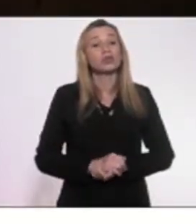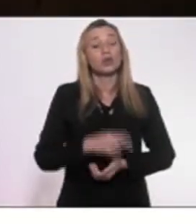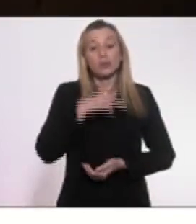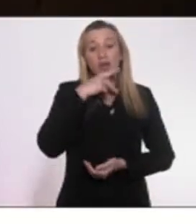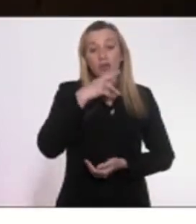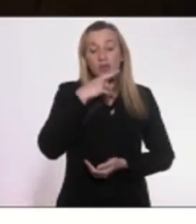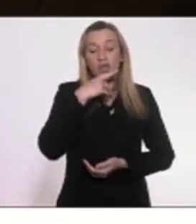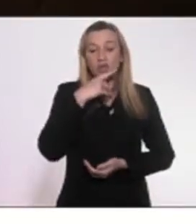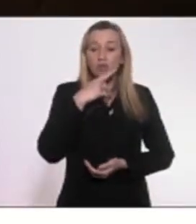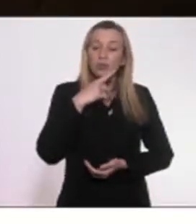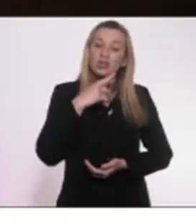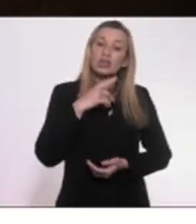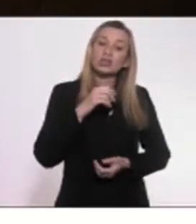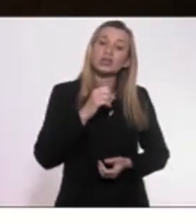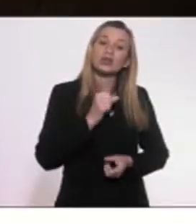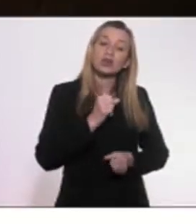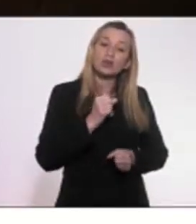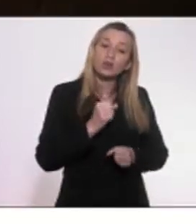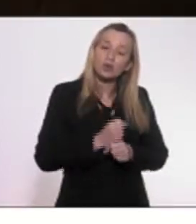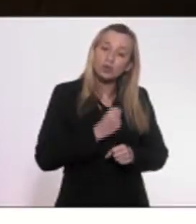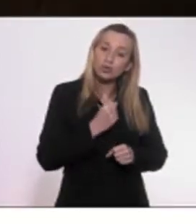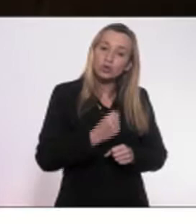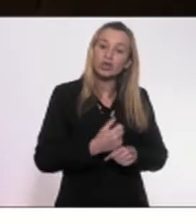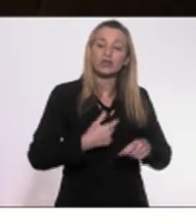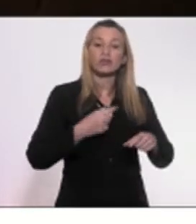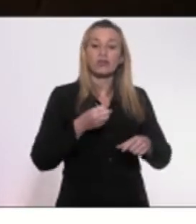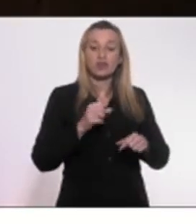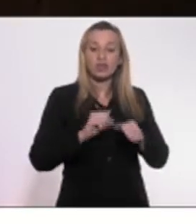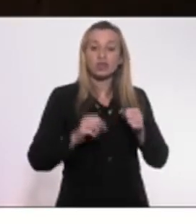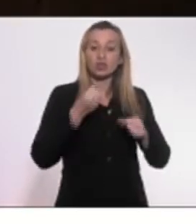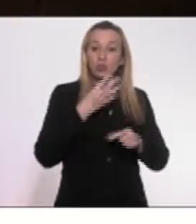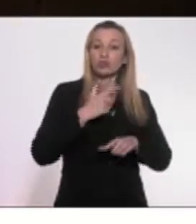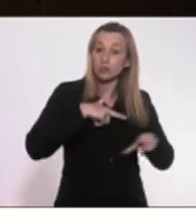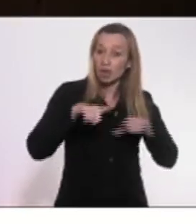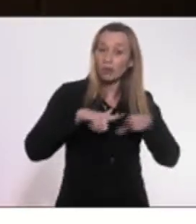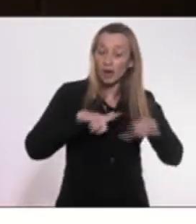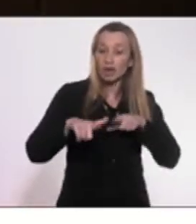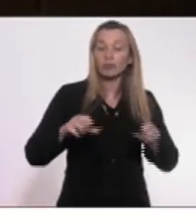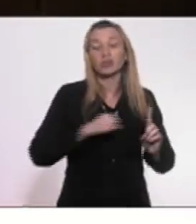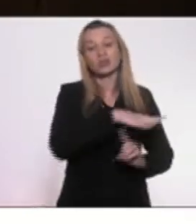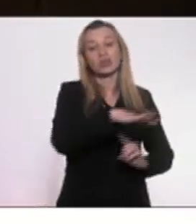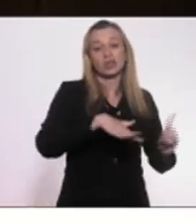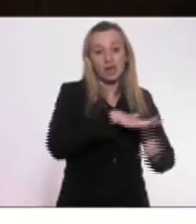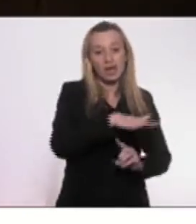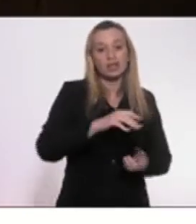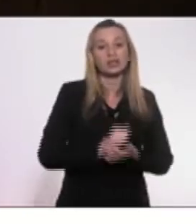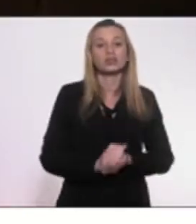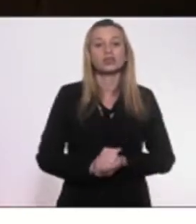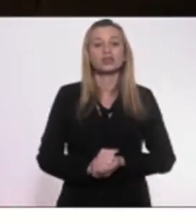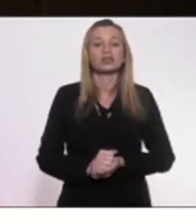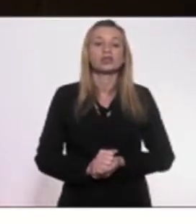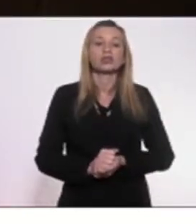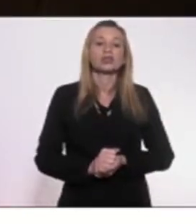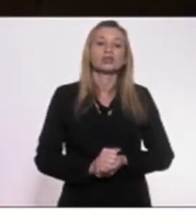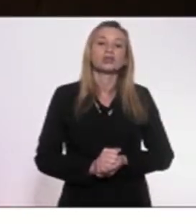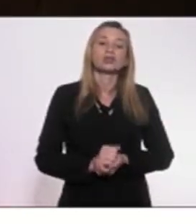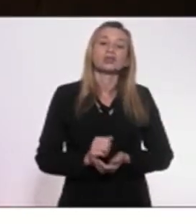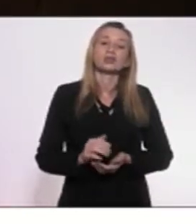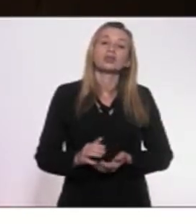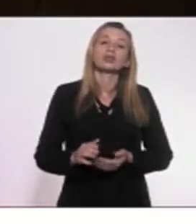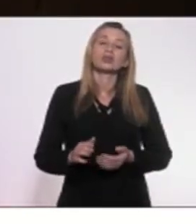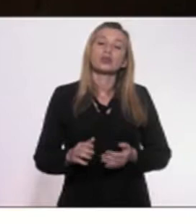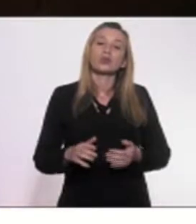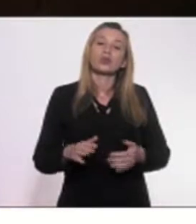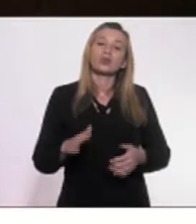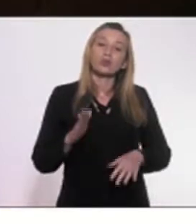se reestruturar, que está fazendo uma legislatura que tão bem tem feito para a sociedade fluminense, talvez uma das legislaturas mais